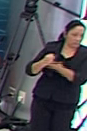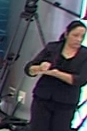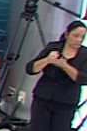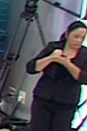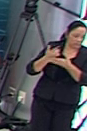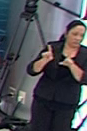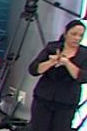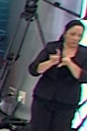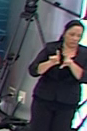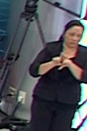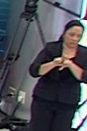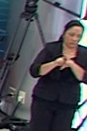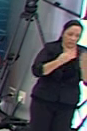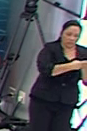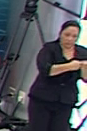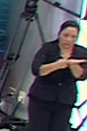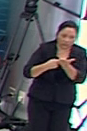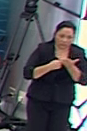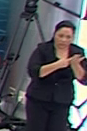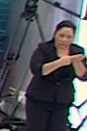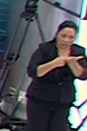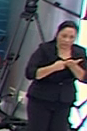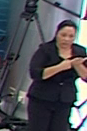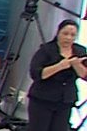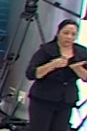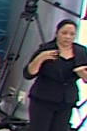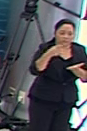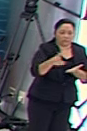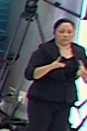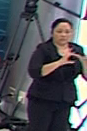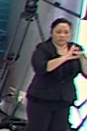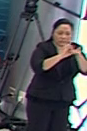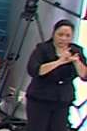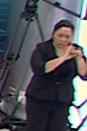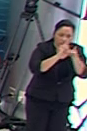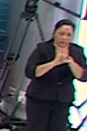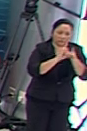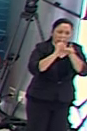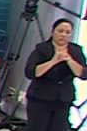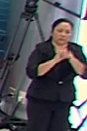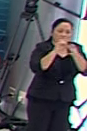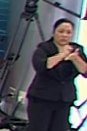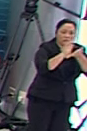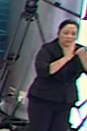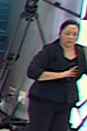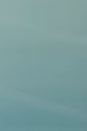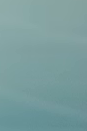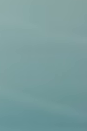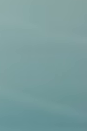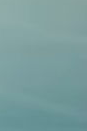acordo junto com a CNI e com as demais confederações das atividades econômicas no